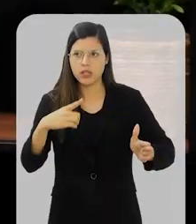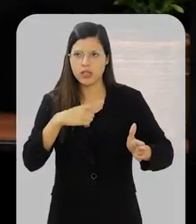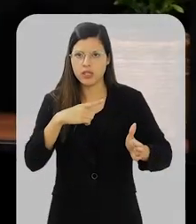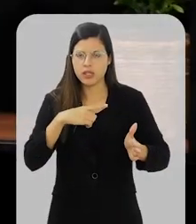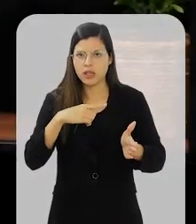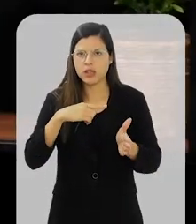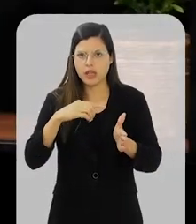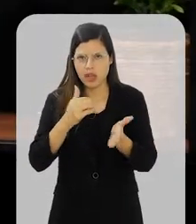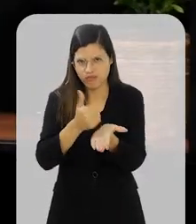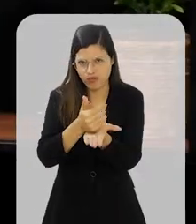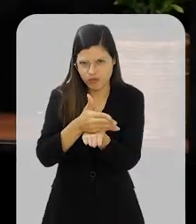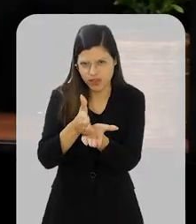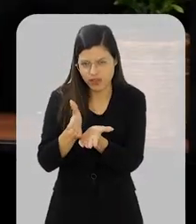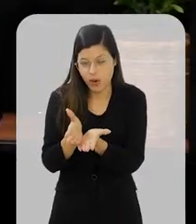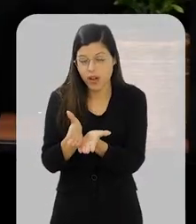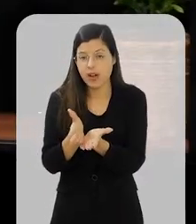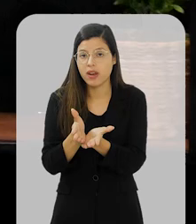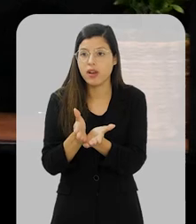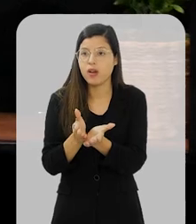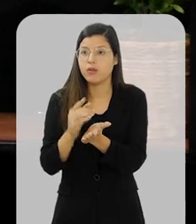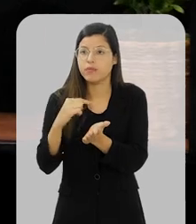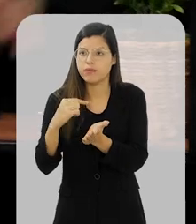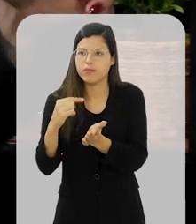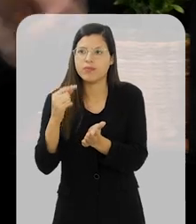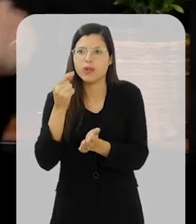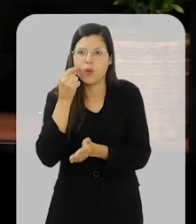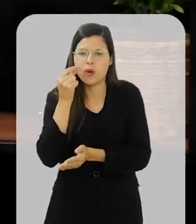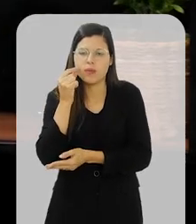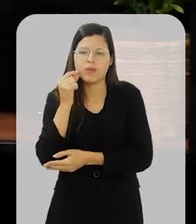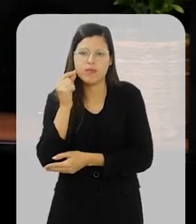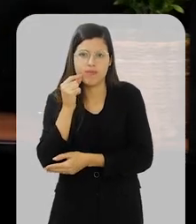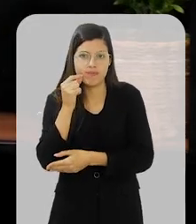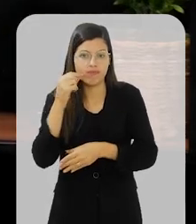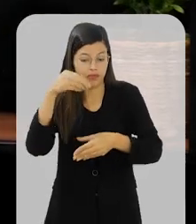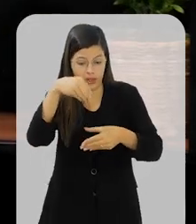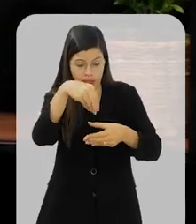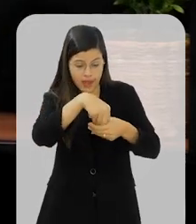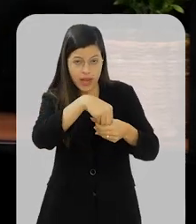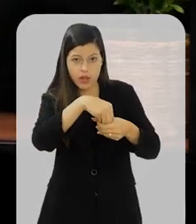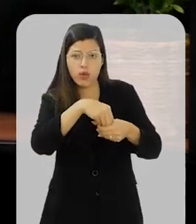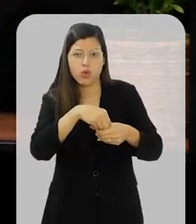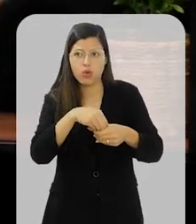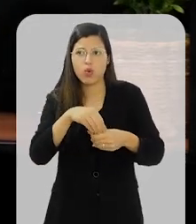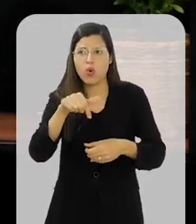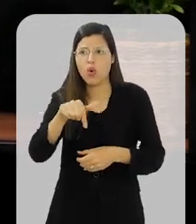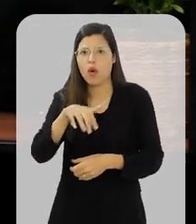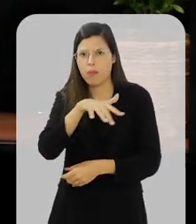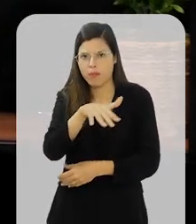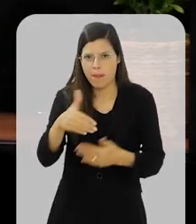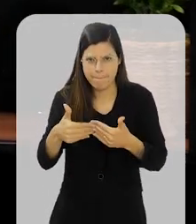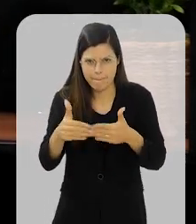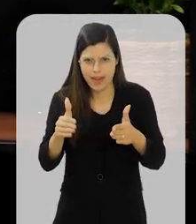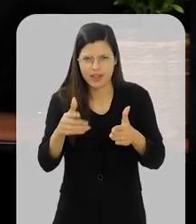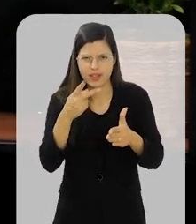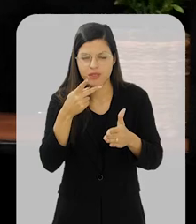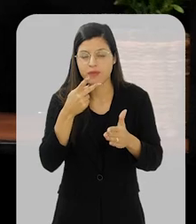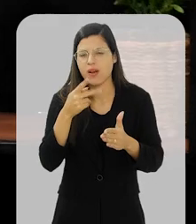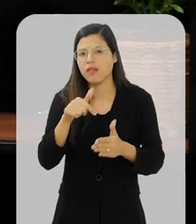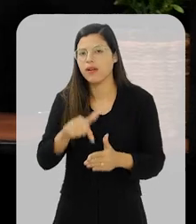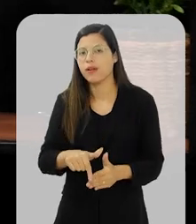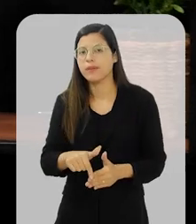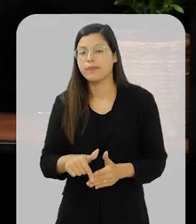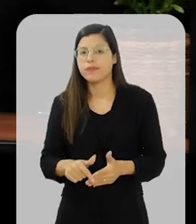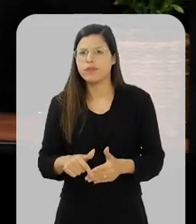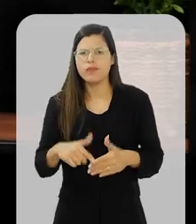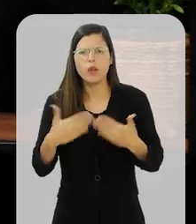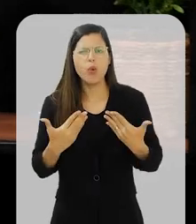quadrantes e nós colocamos o animal ali dentro da caixa, um campo aberto, né? E, que é o nome desse teste. Aí a gente coloca esse animal na caixa e aí